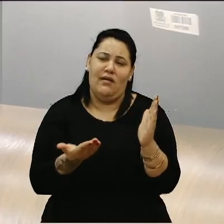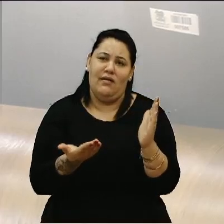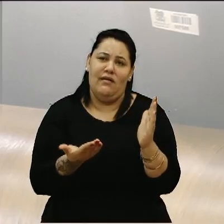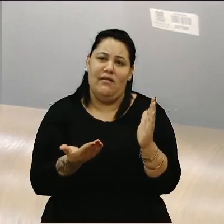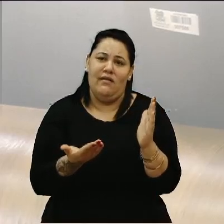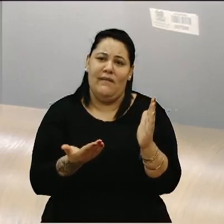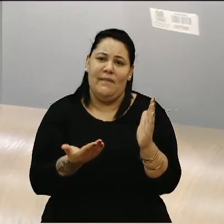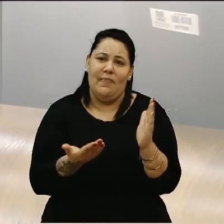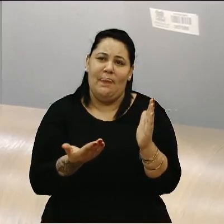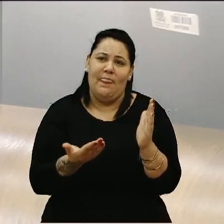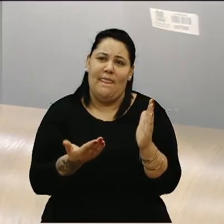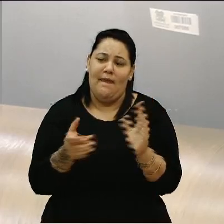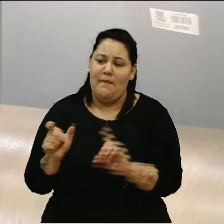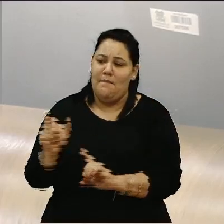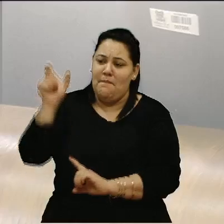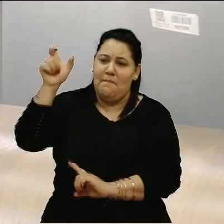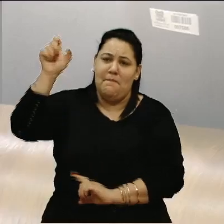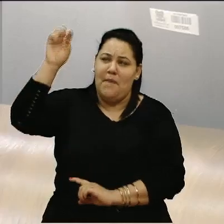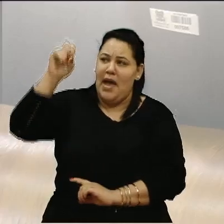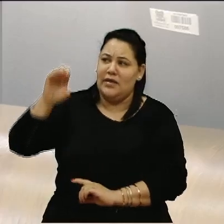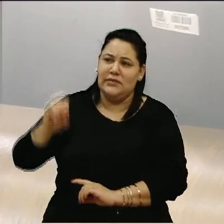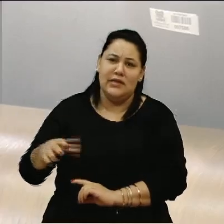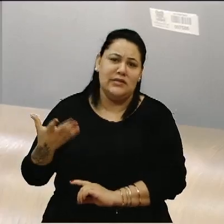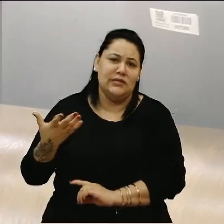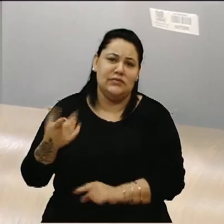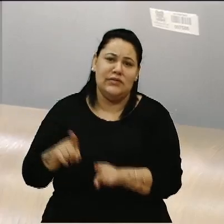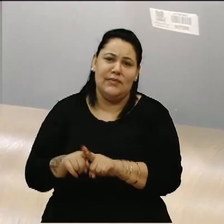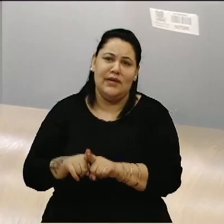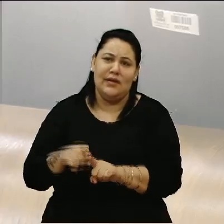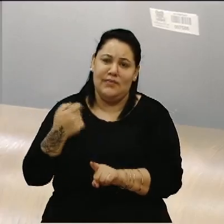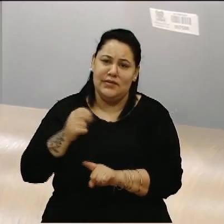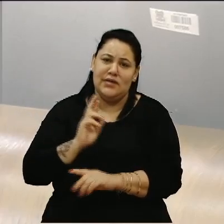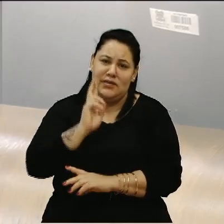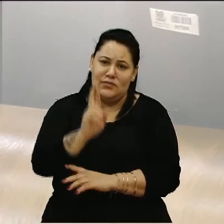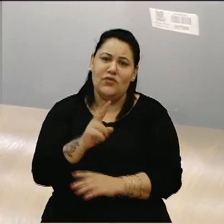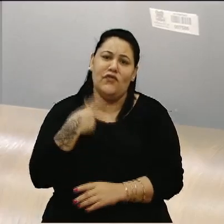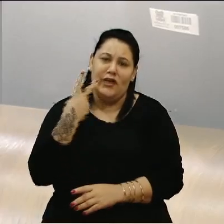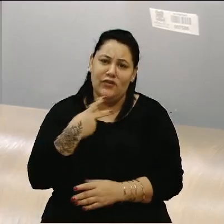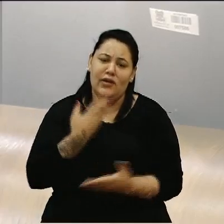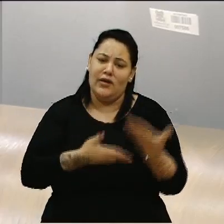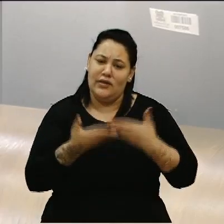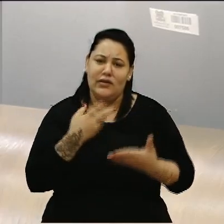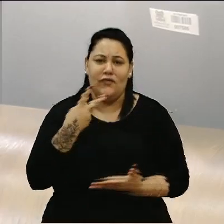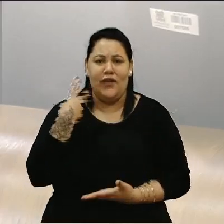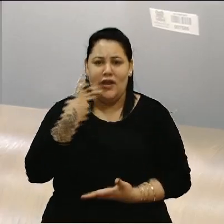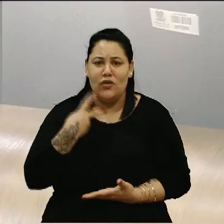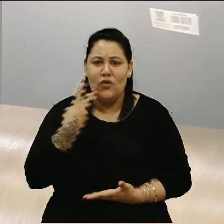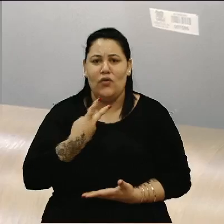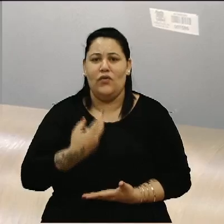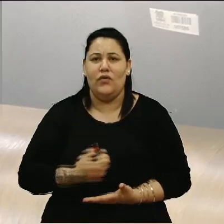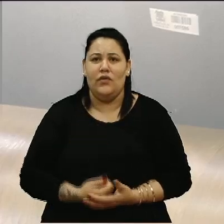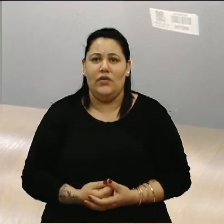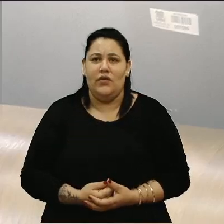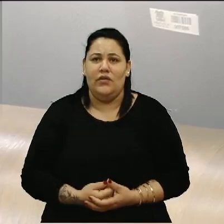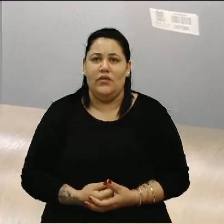melhorar, placas. Então, tem que responder para o vereador. Tem que responder para o